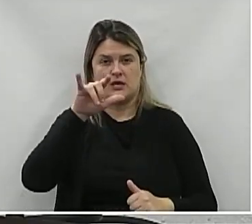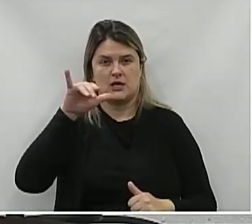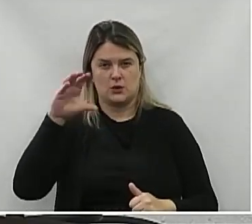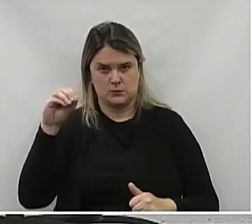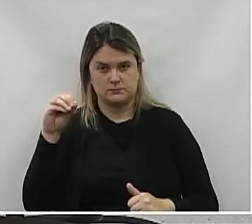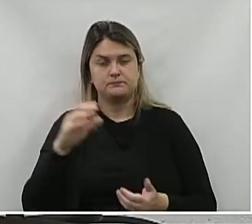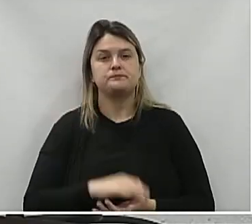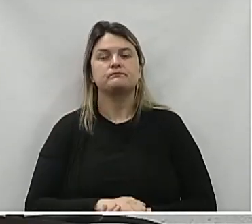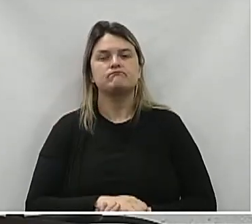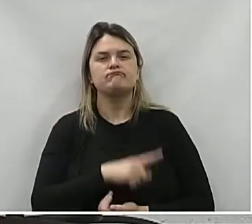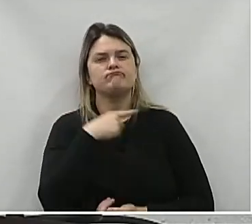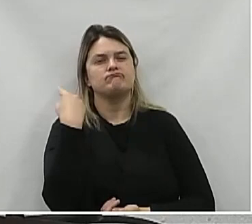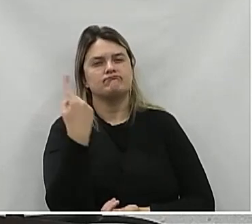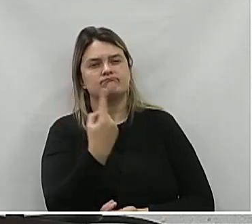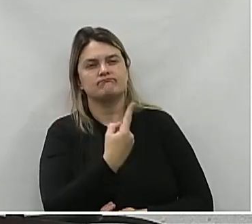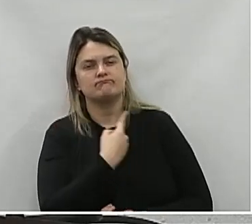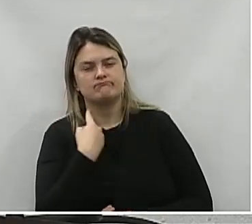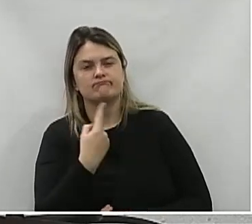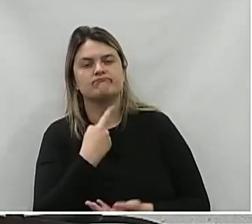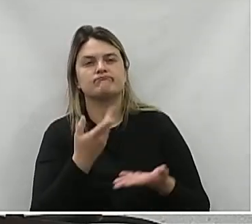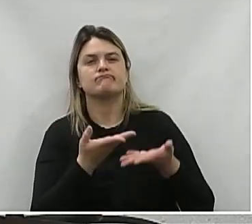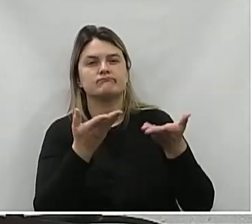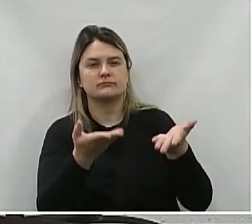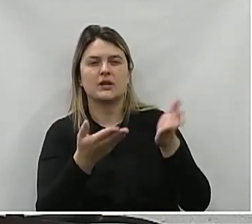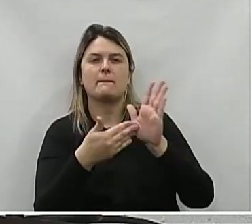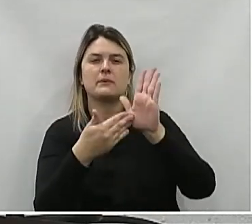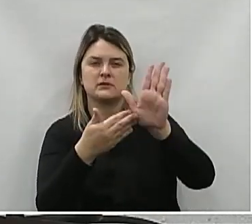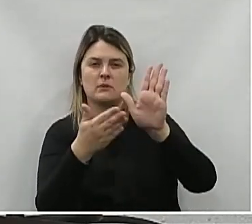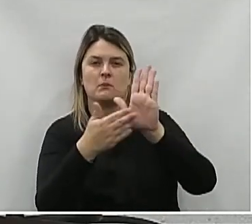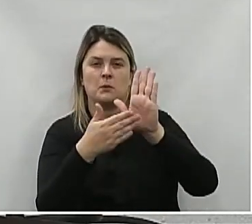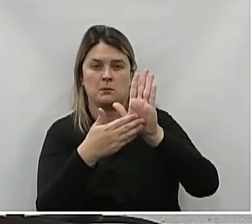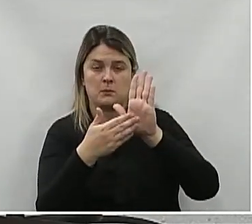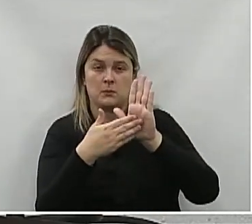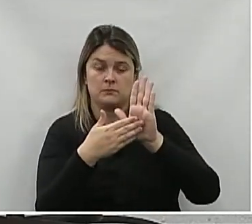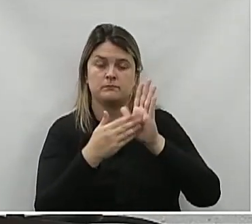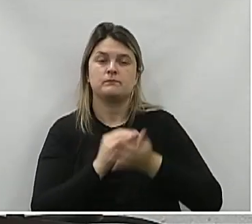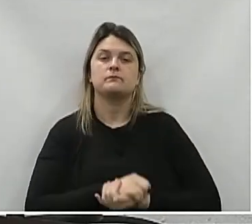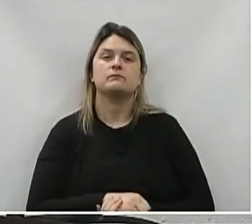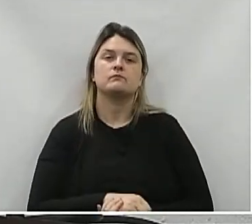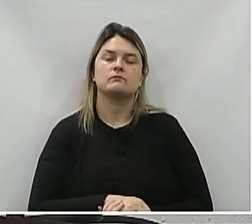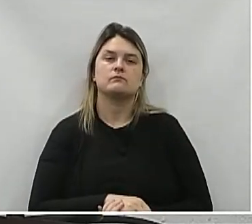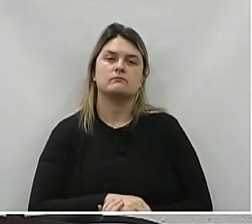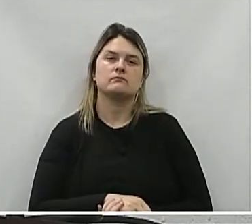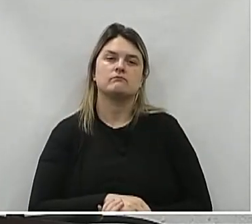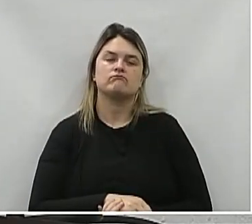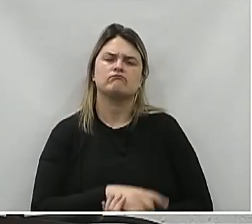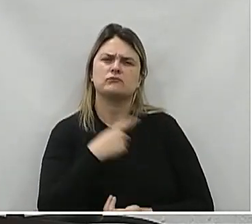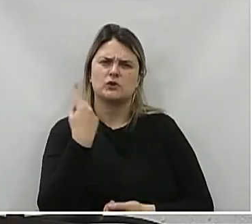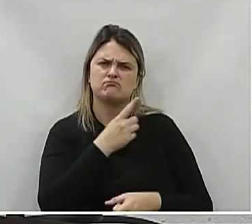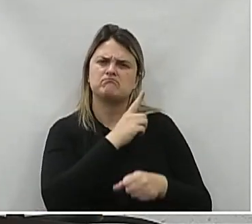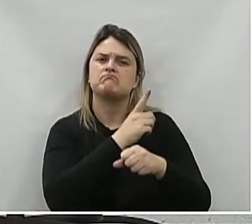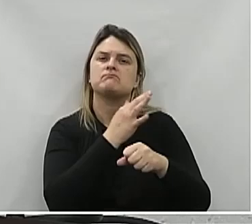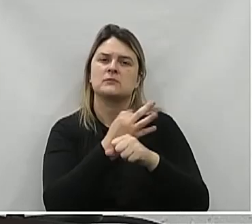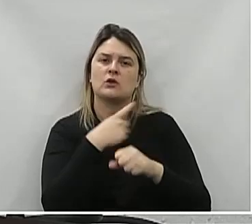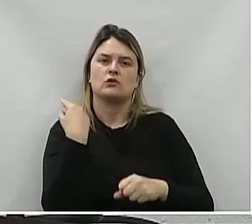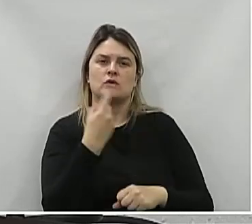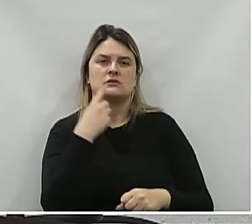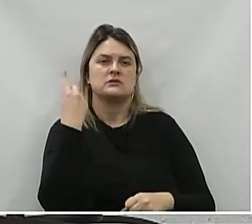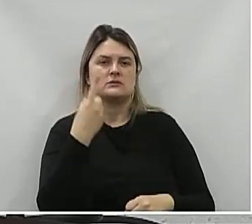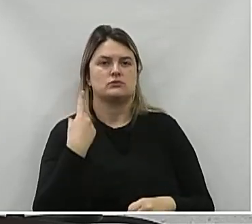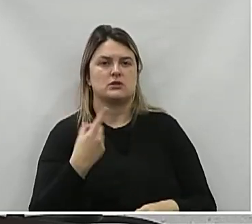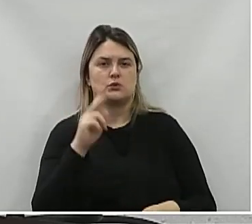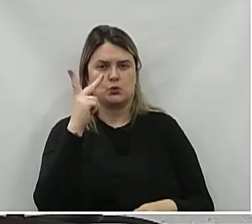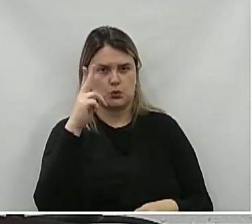Virbisky, né, nós colocamos aqui em Nona Vitória, numa defesa, inclusive, do nosso deputado